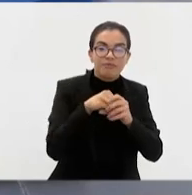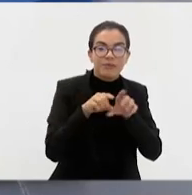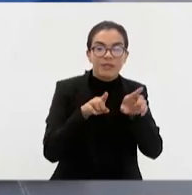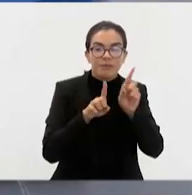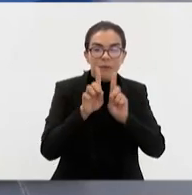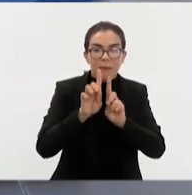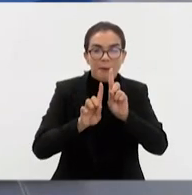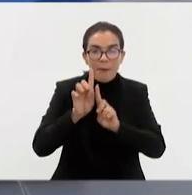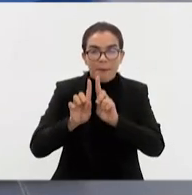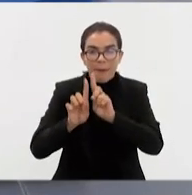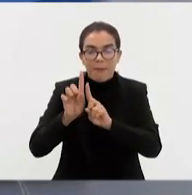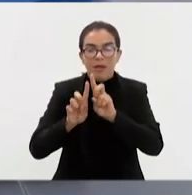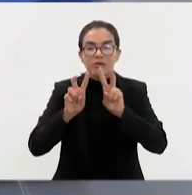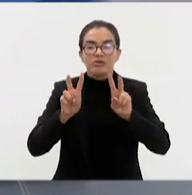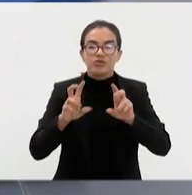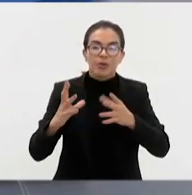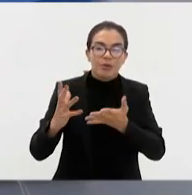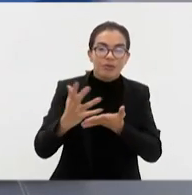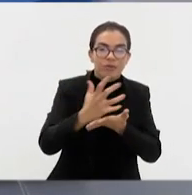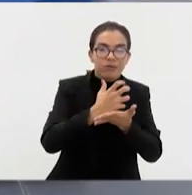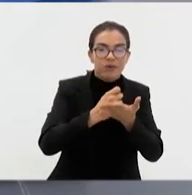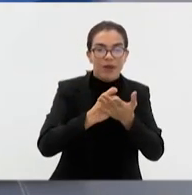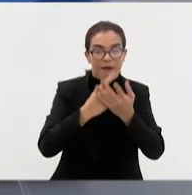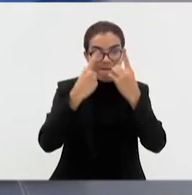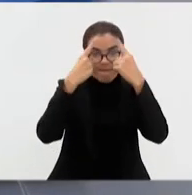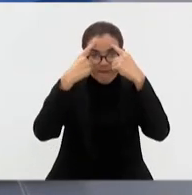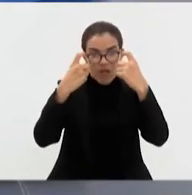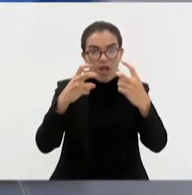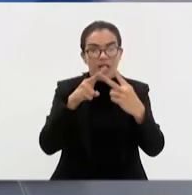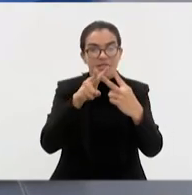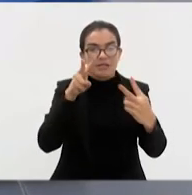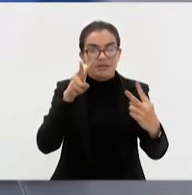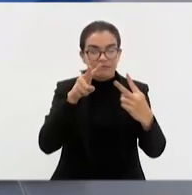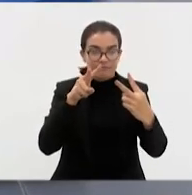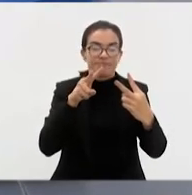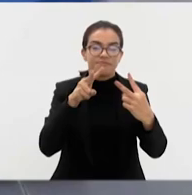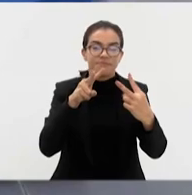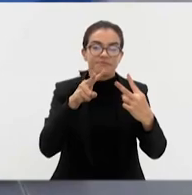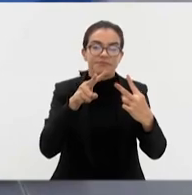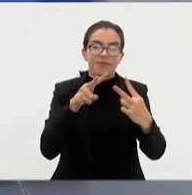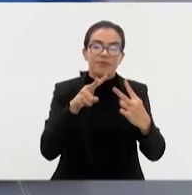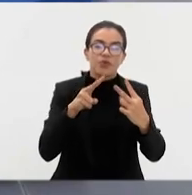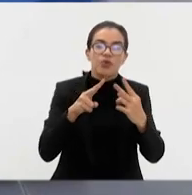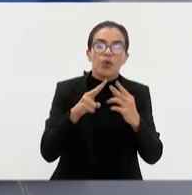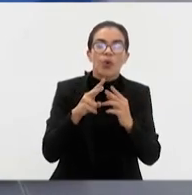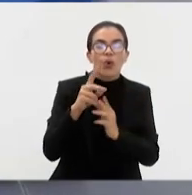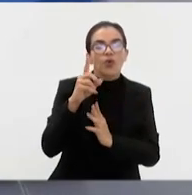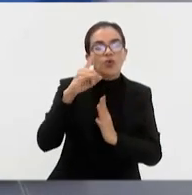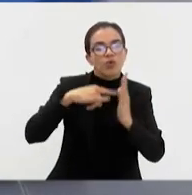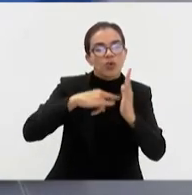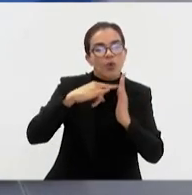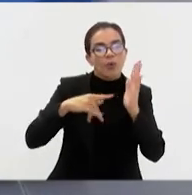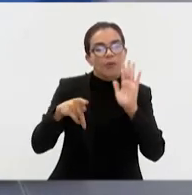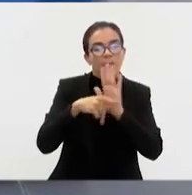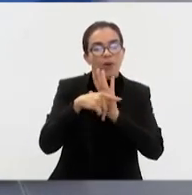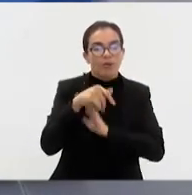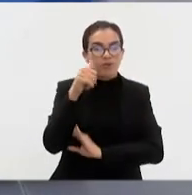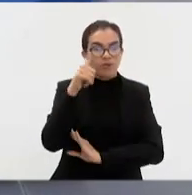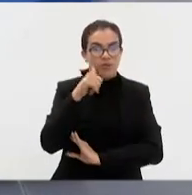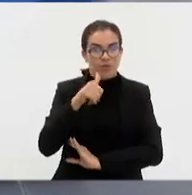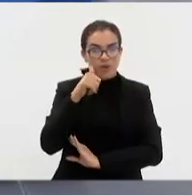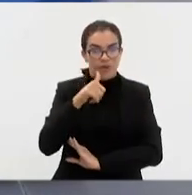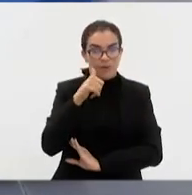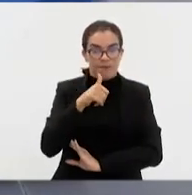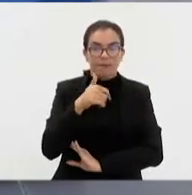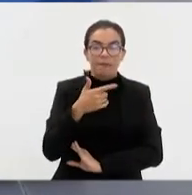sobre violência cibernética contra a mulher no dossiê Mulher. É importante que a gente tenha em